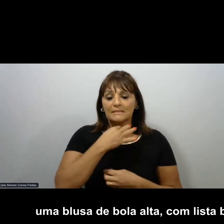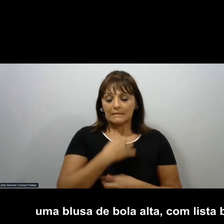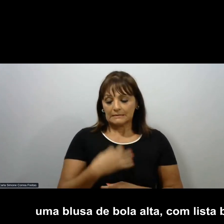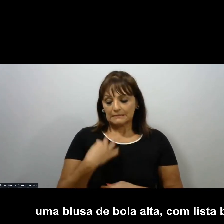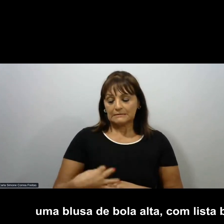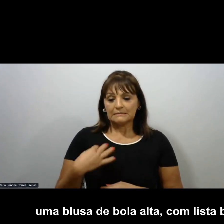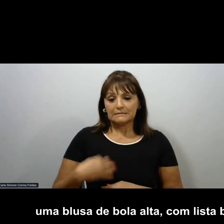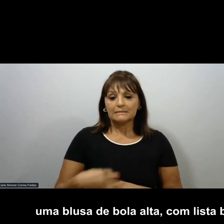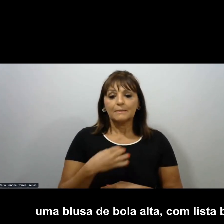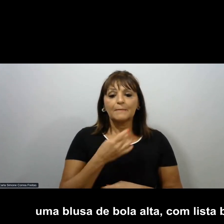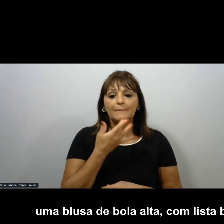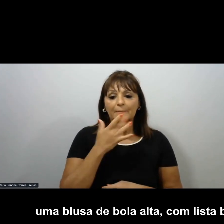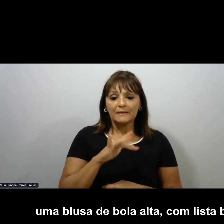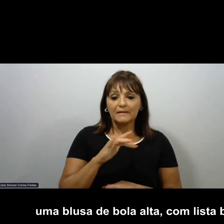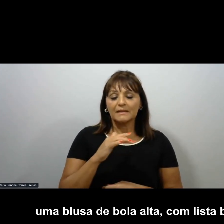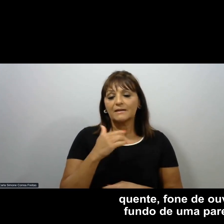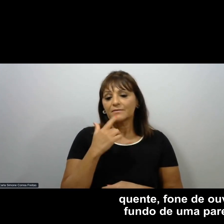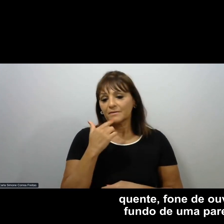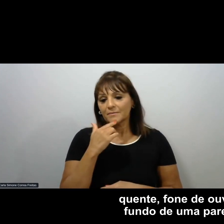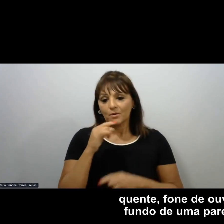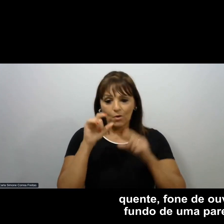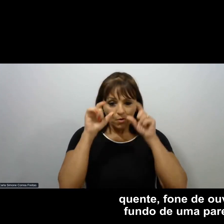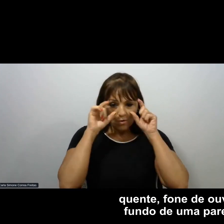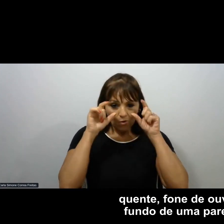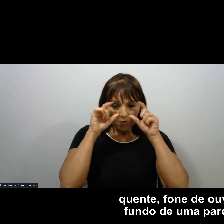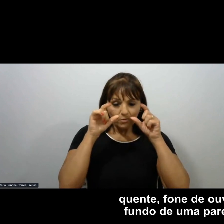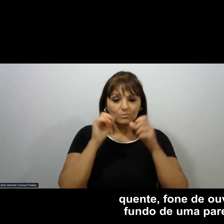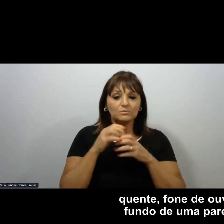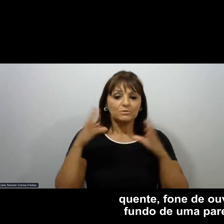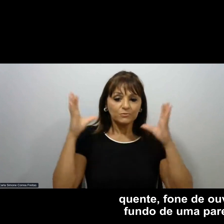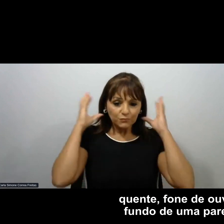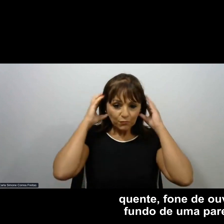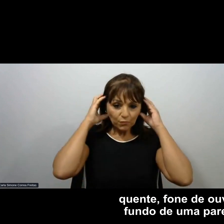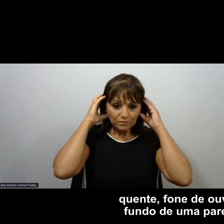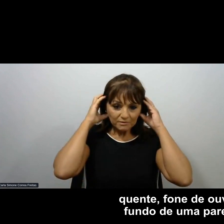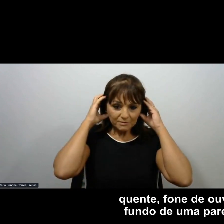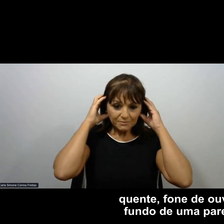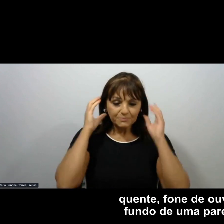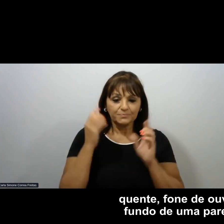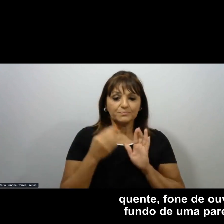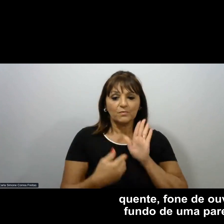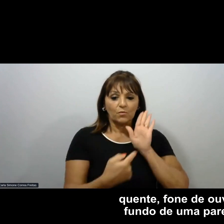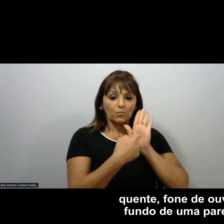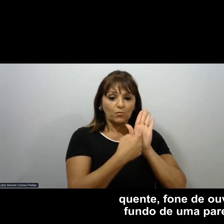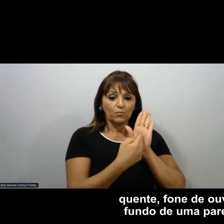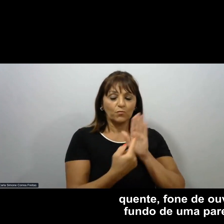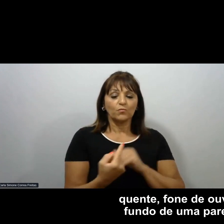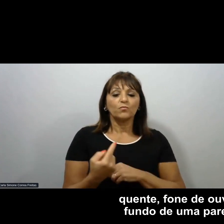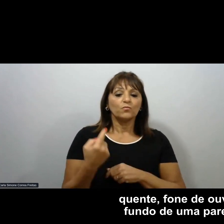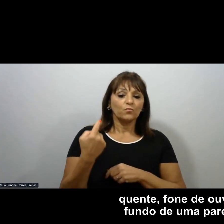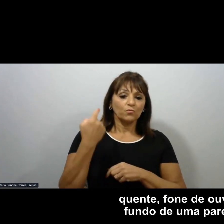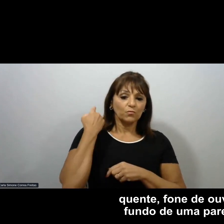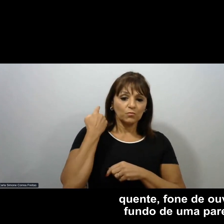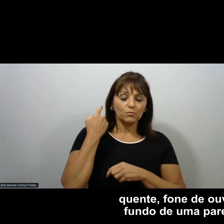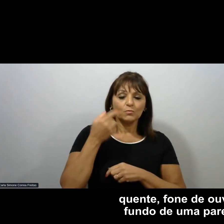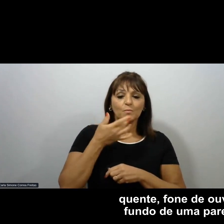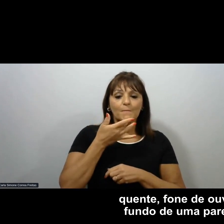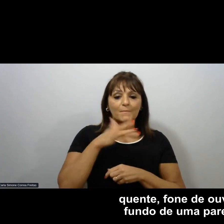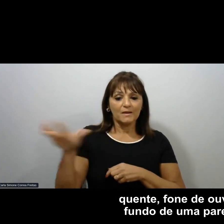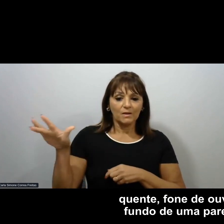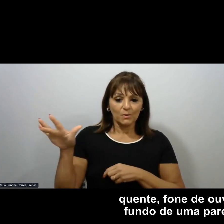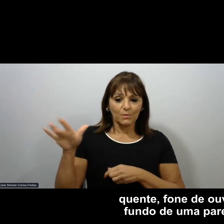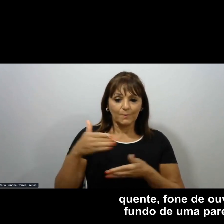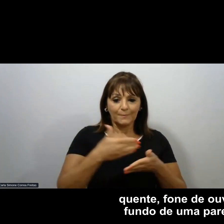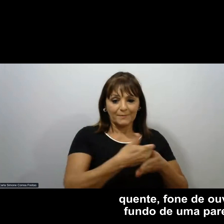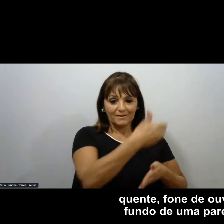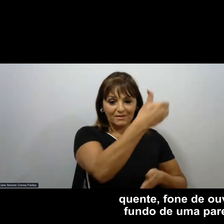ouvido e eu estou com fundo uma parede branca. Queria já agradecer a todos vocês aqui. E